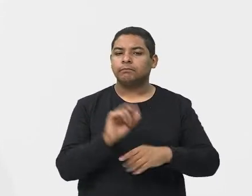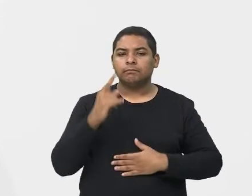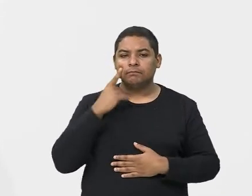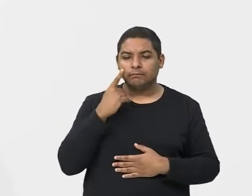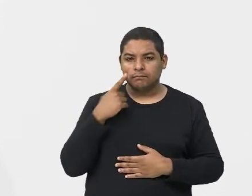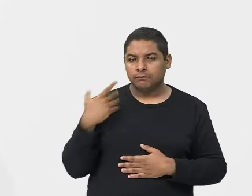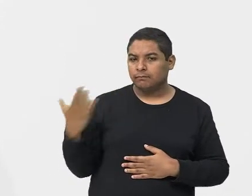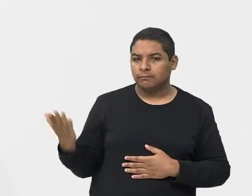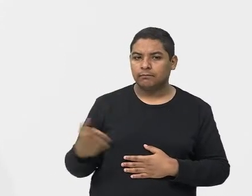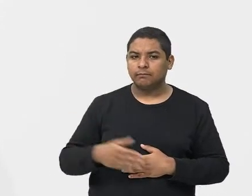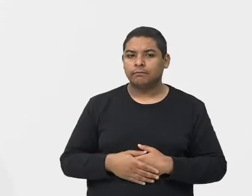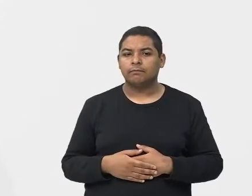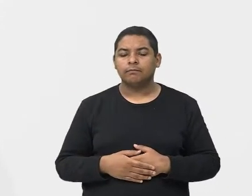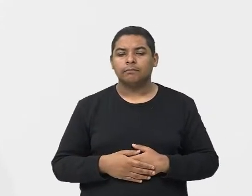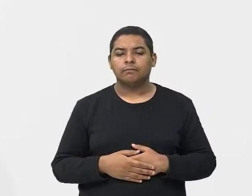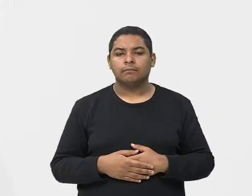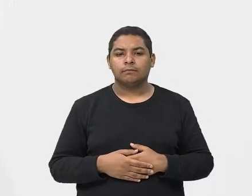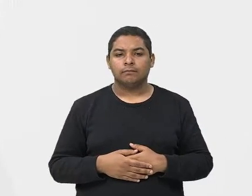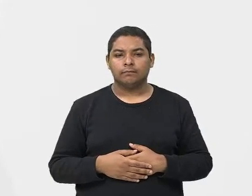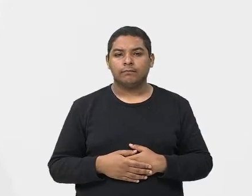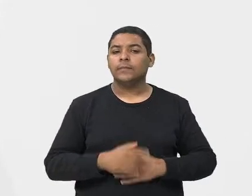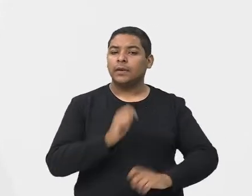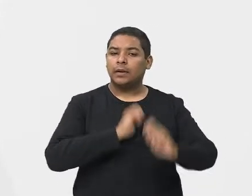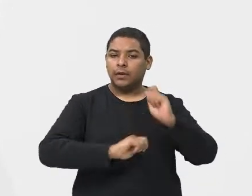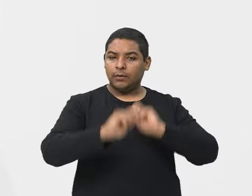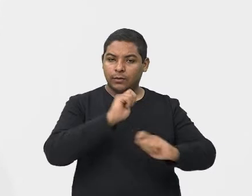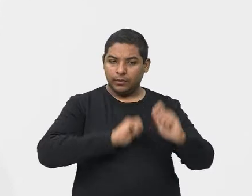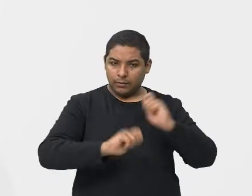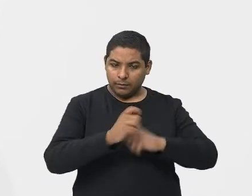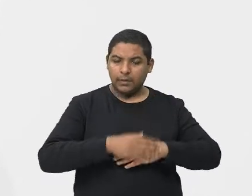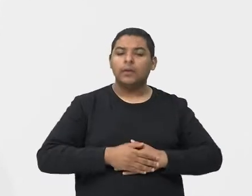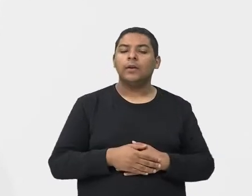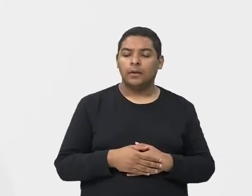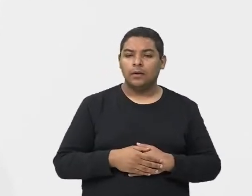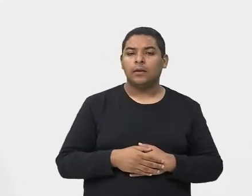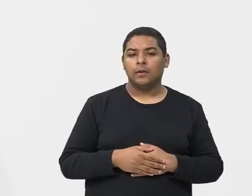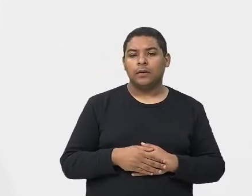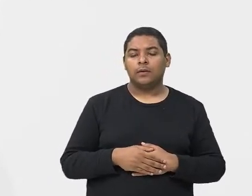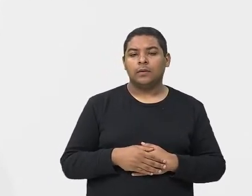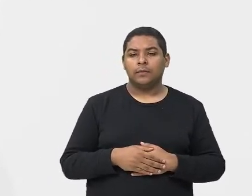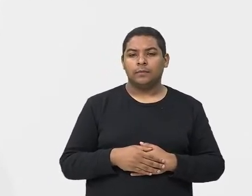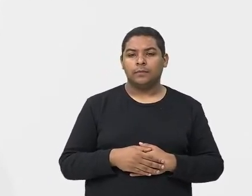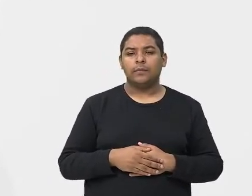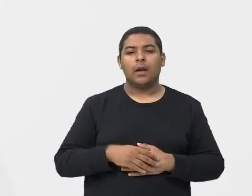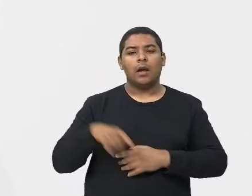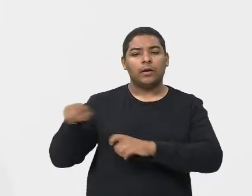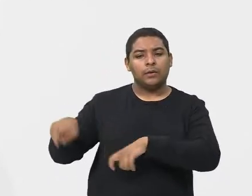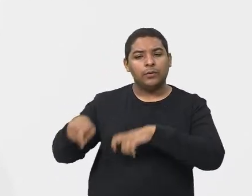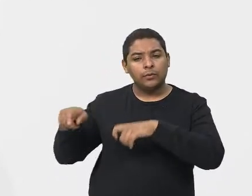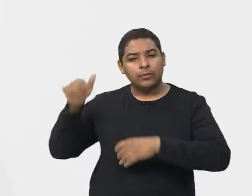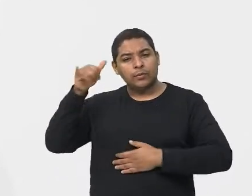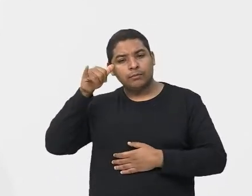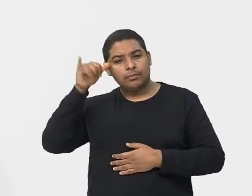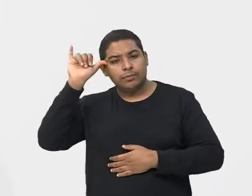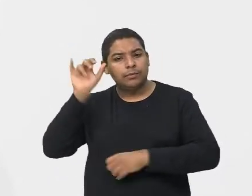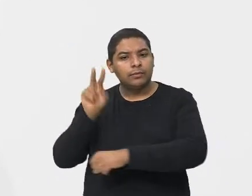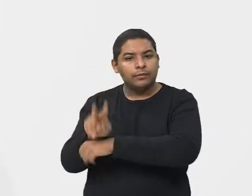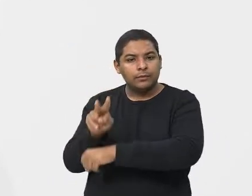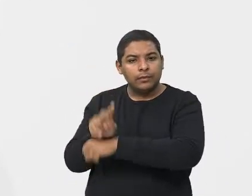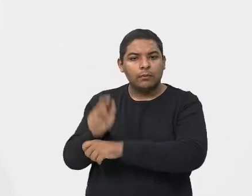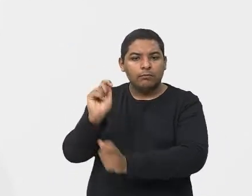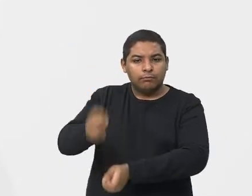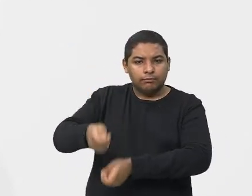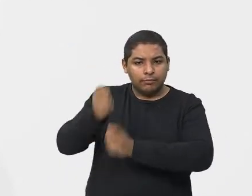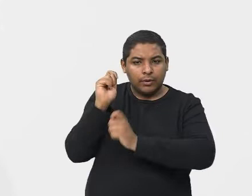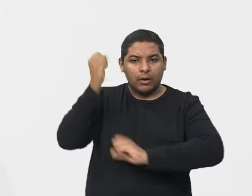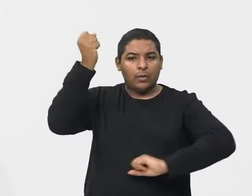aula 41. Vai ser sobre economia da Oceania, agricultura, pecuária, pesca, indústria,